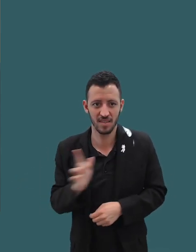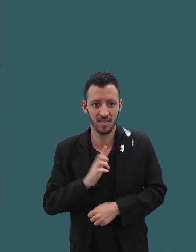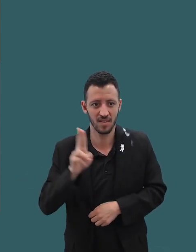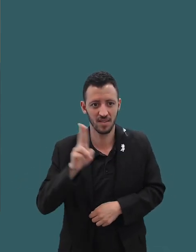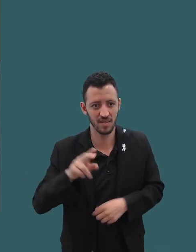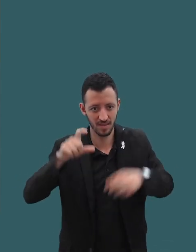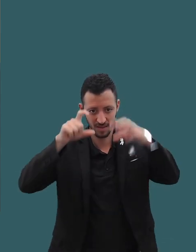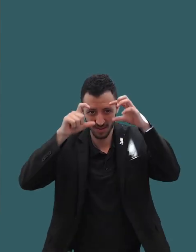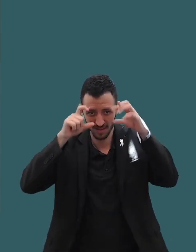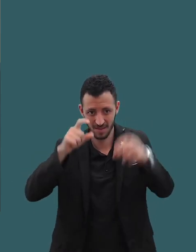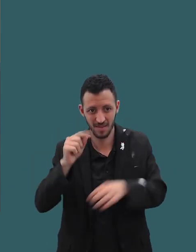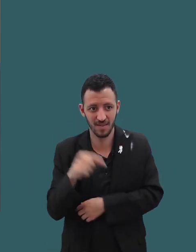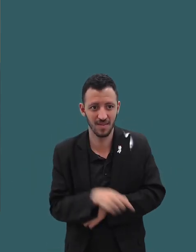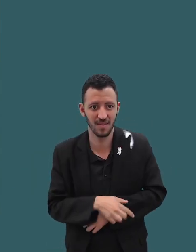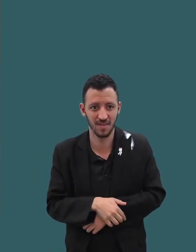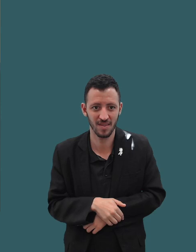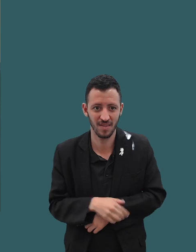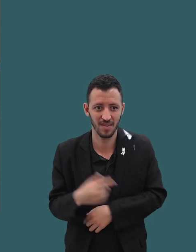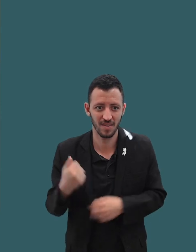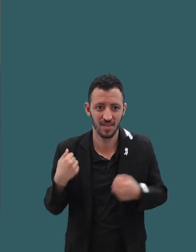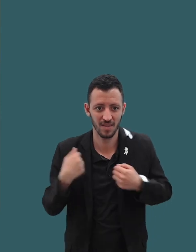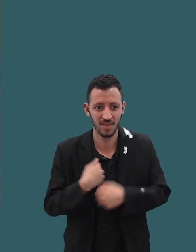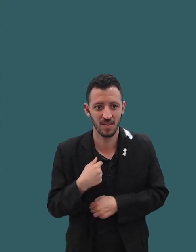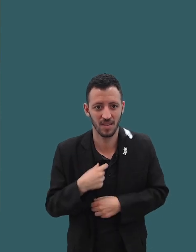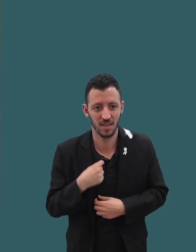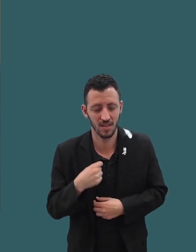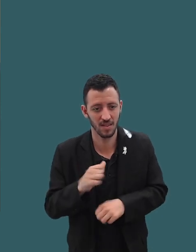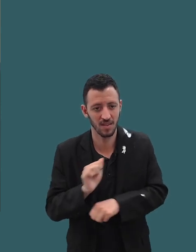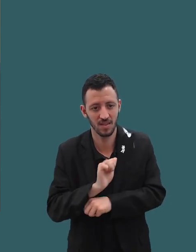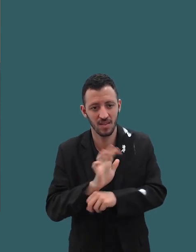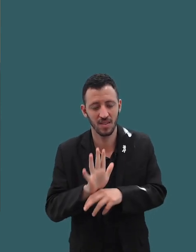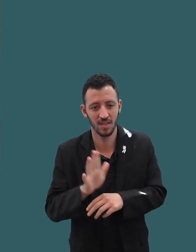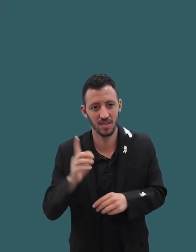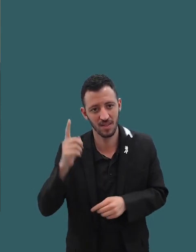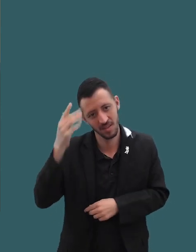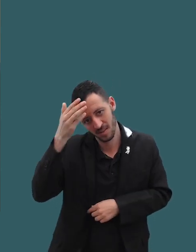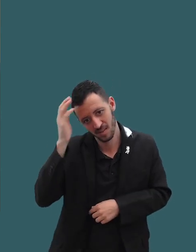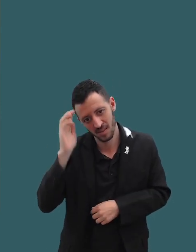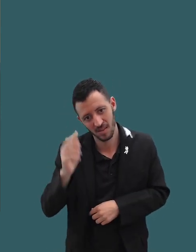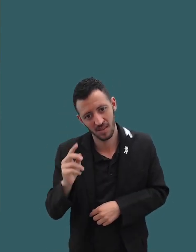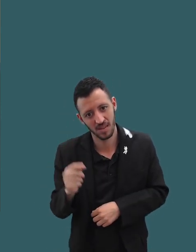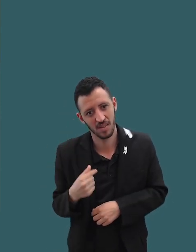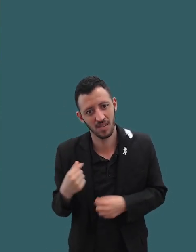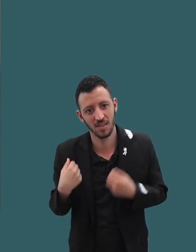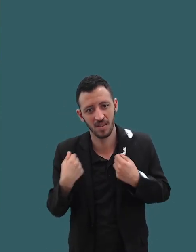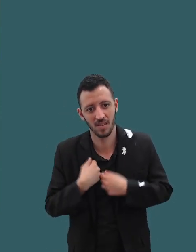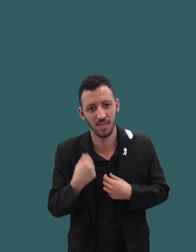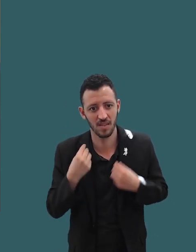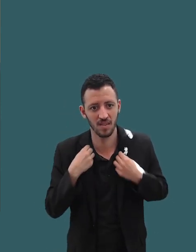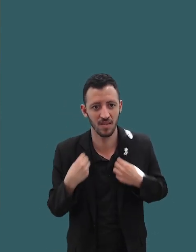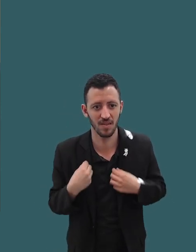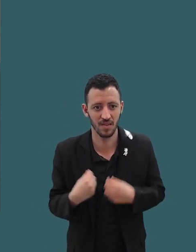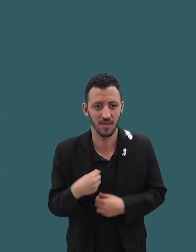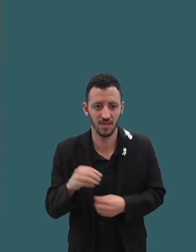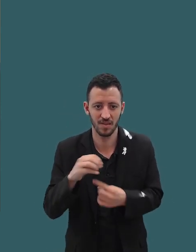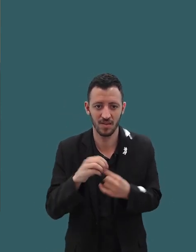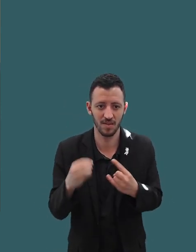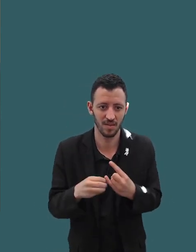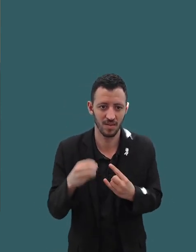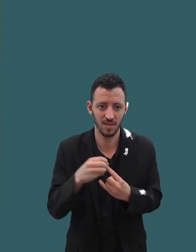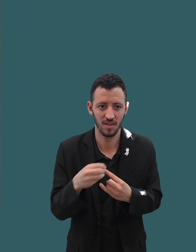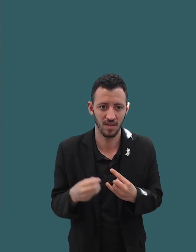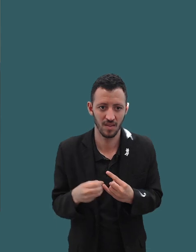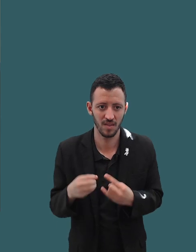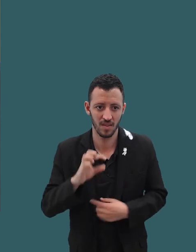um óculos de grau de ouro fino, camisa azul clara e crachá com a logo da Fiocruz branca.